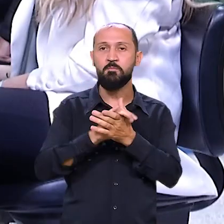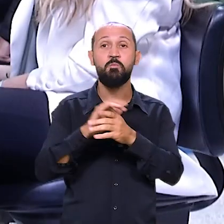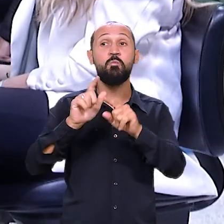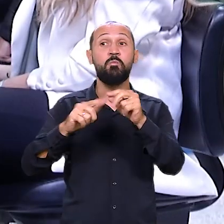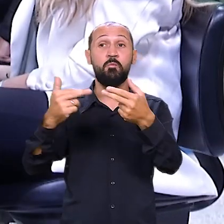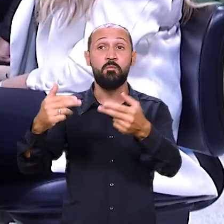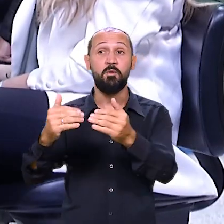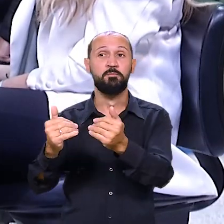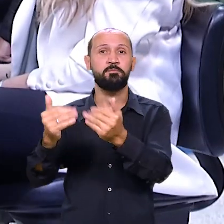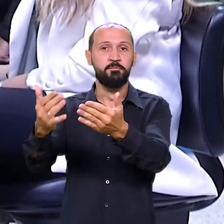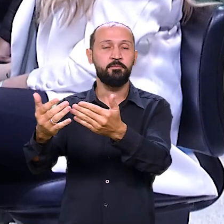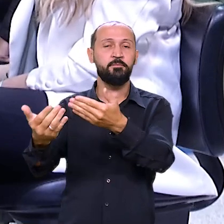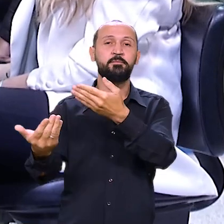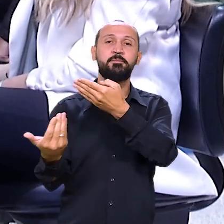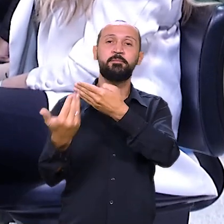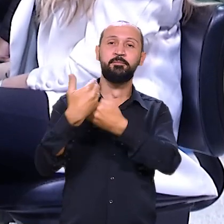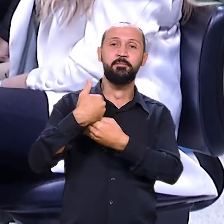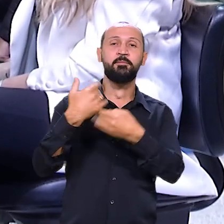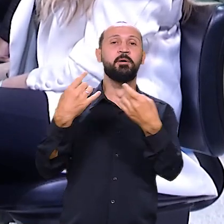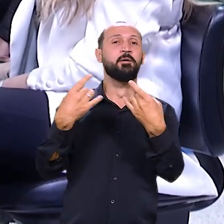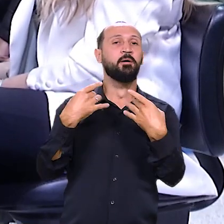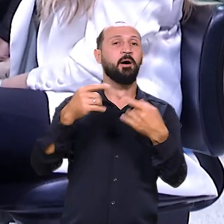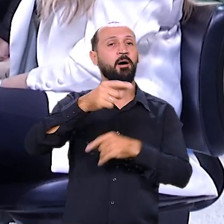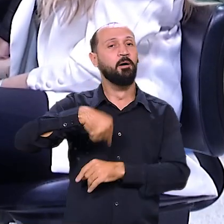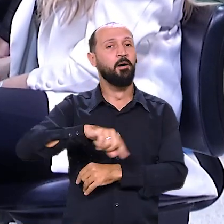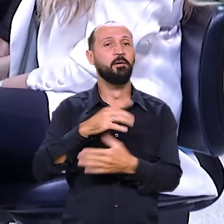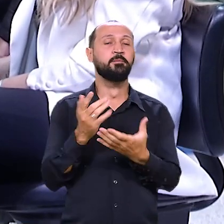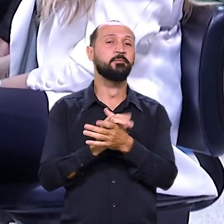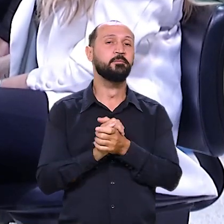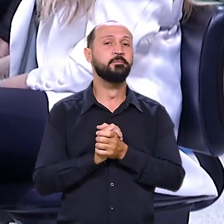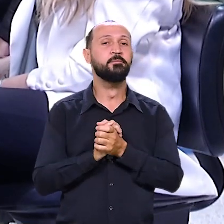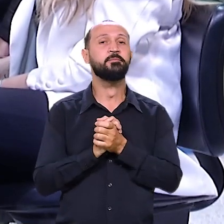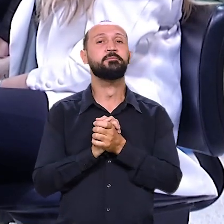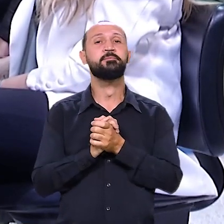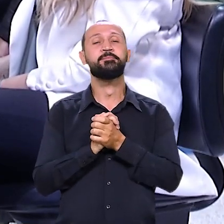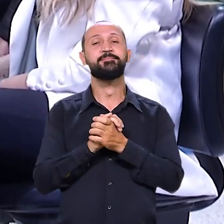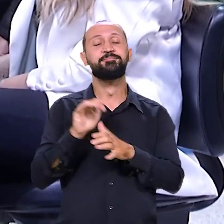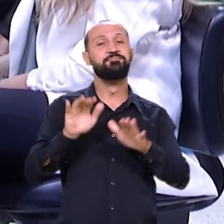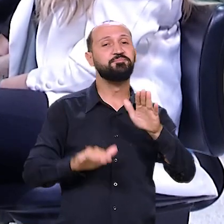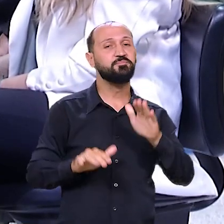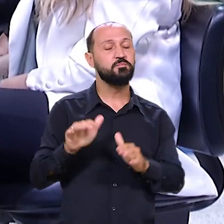entra o produto deles, né? E muitas vezes